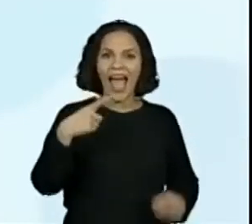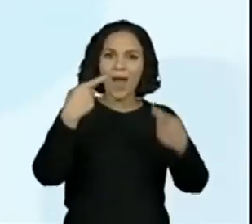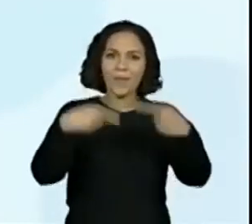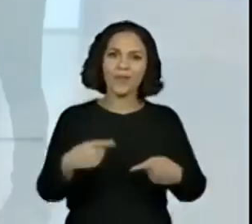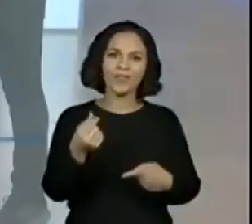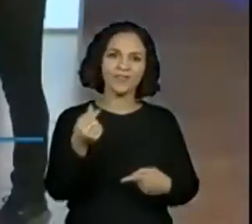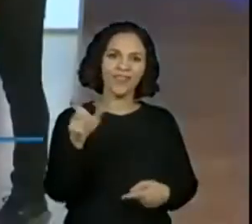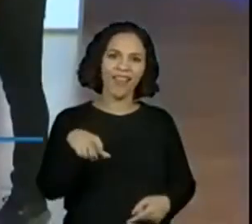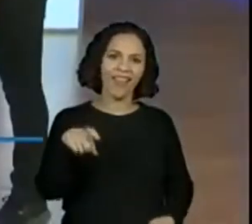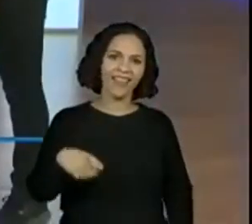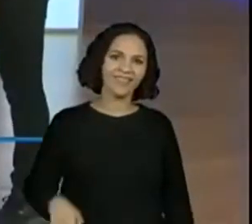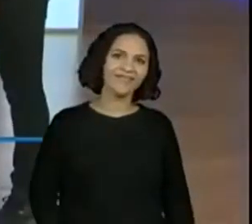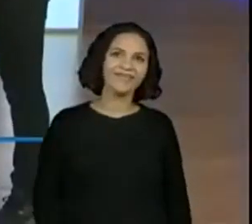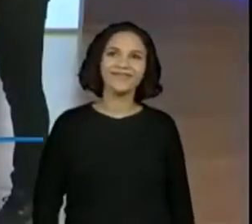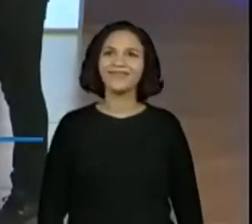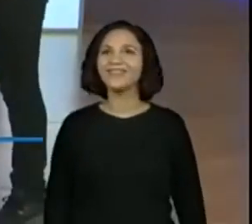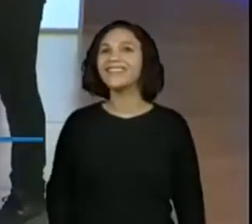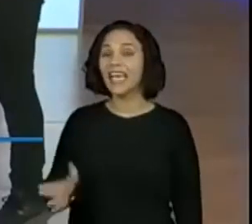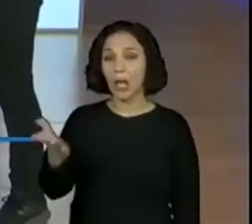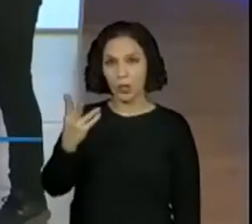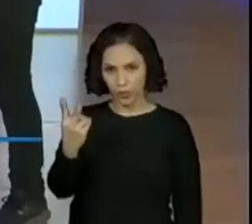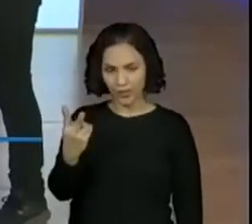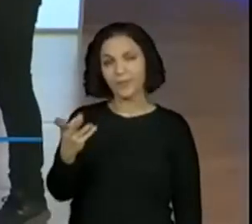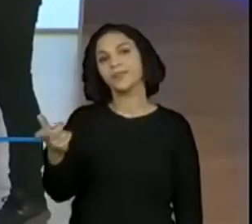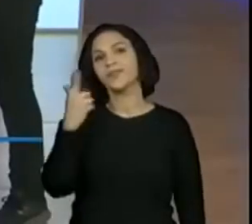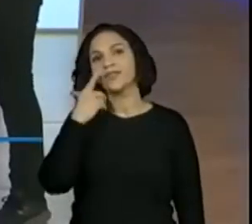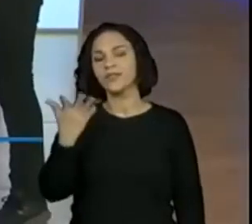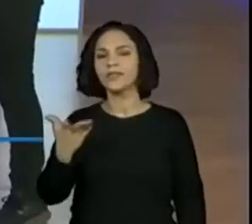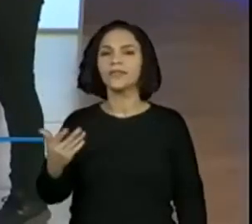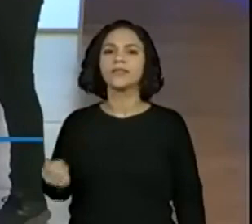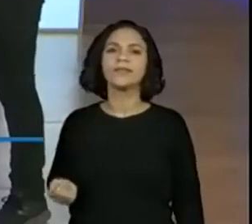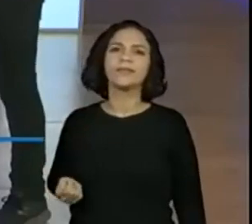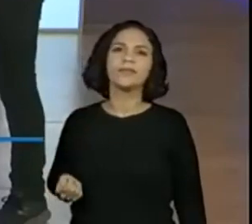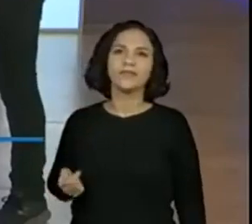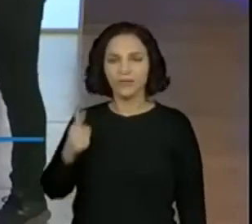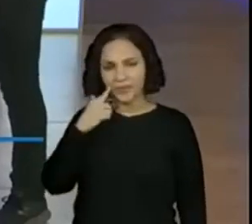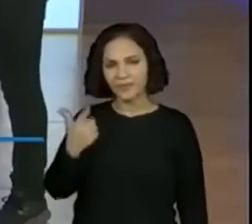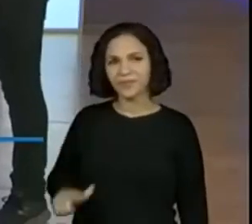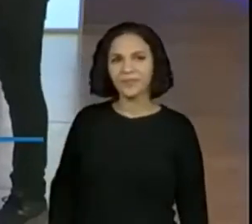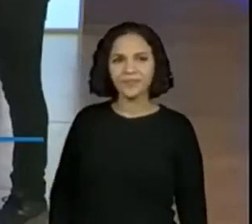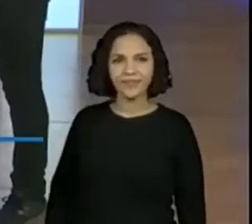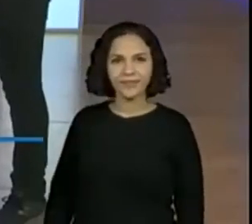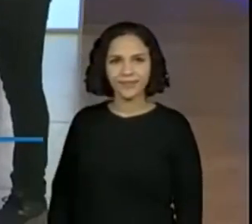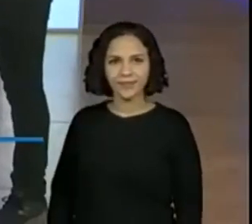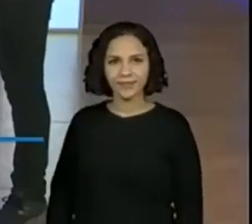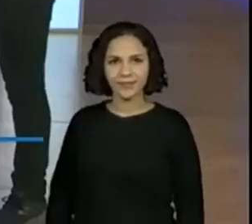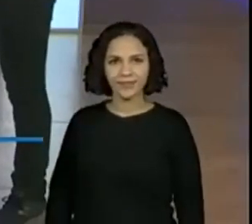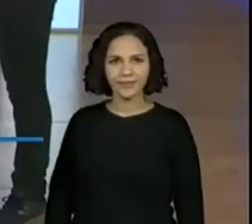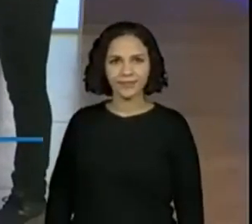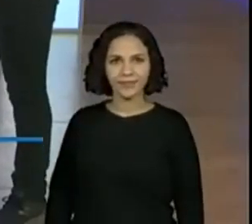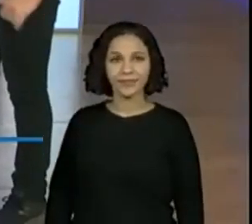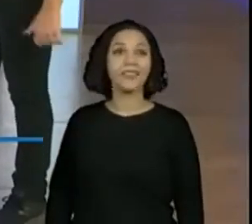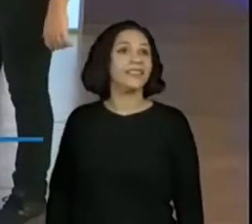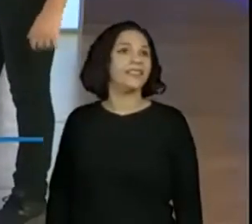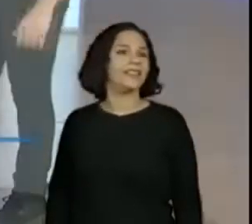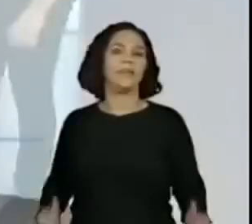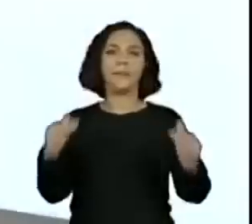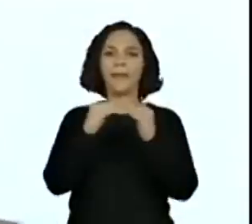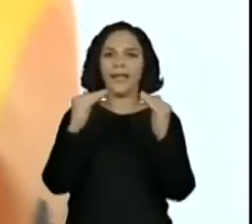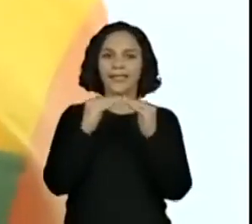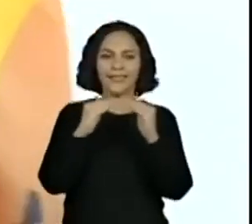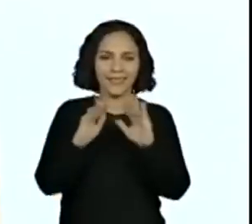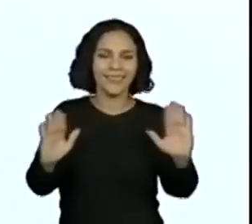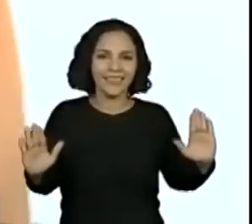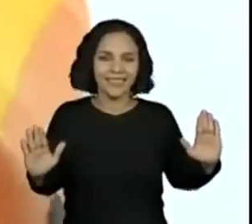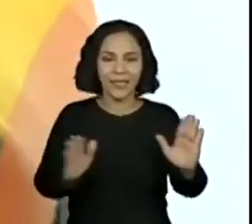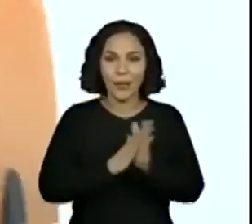vai Bora lá então dois né favor vamos lá e empatou empatou